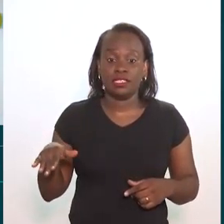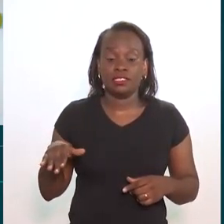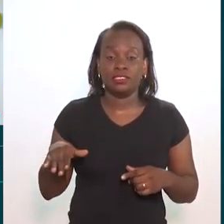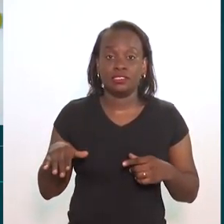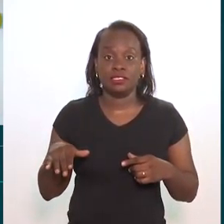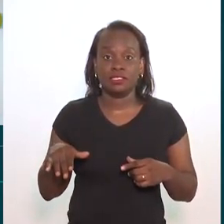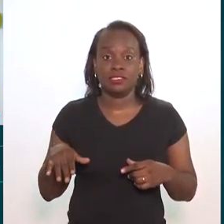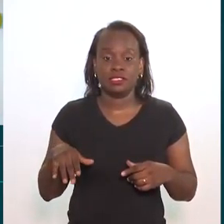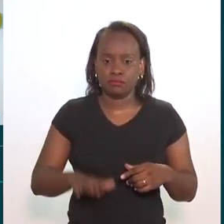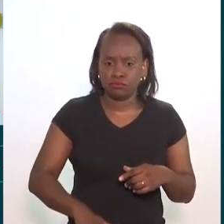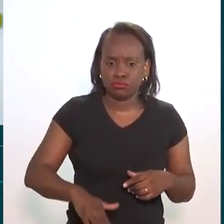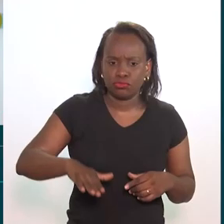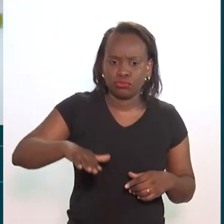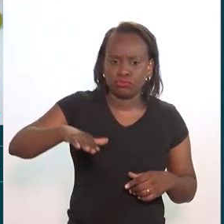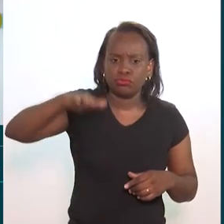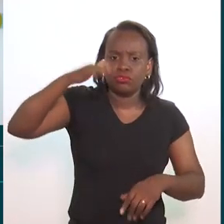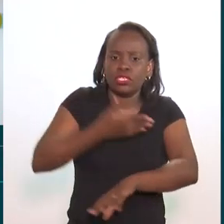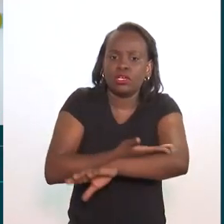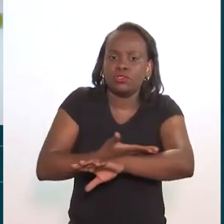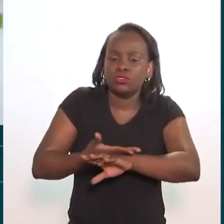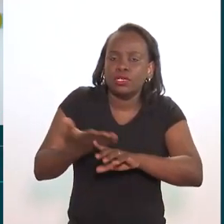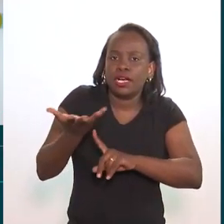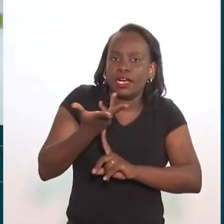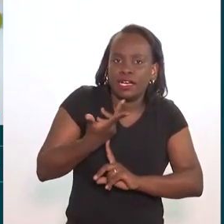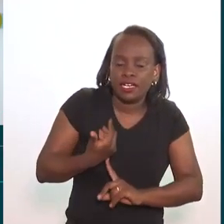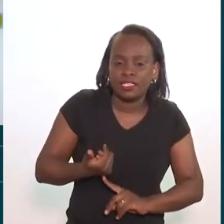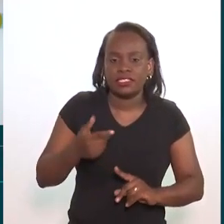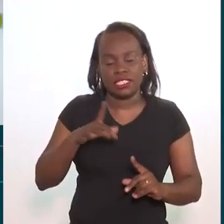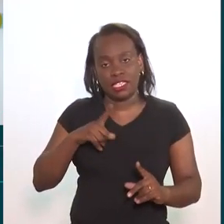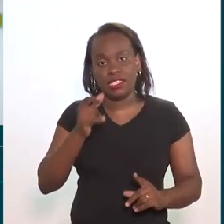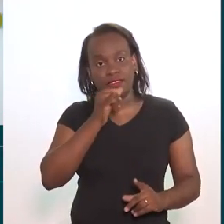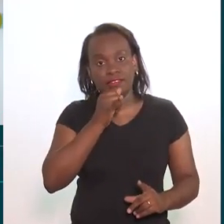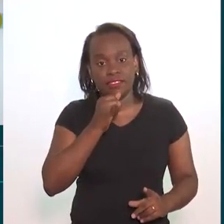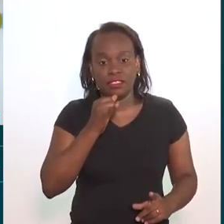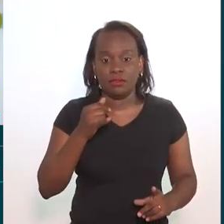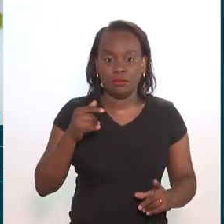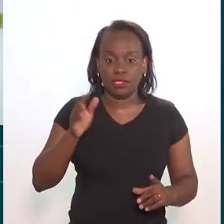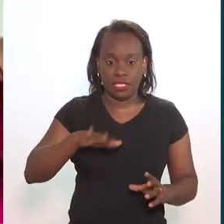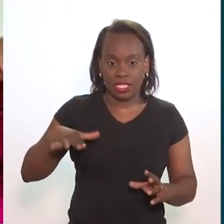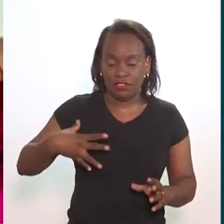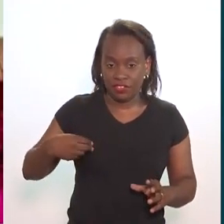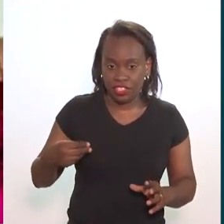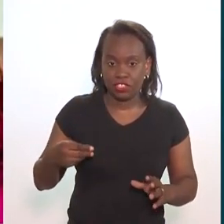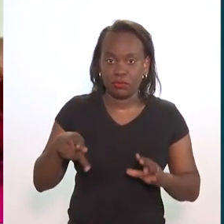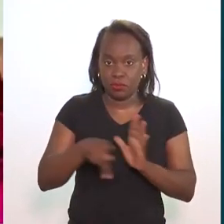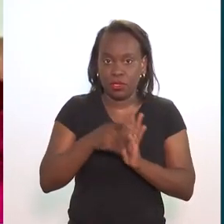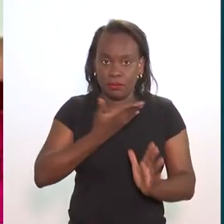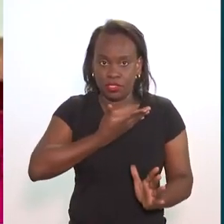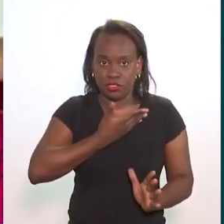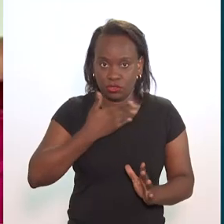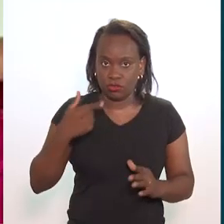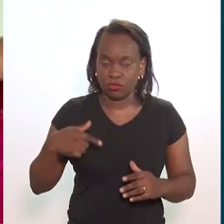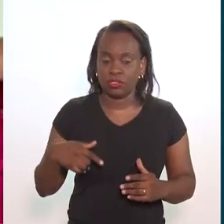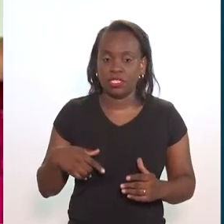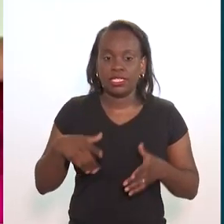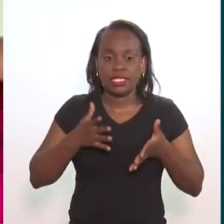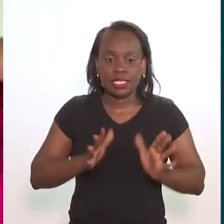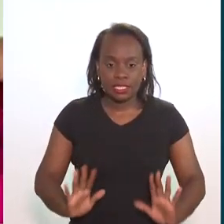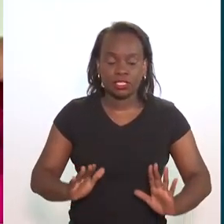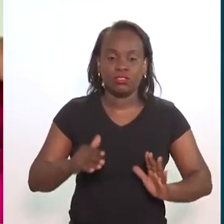criança que desde pequena ela está acostumada com as artes. A gente tem exemplo de filhos, né, de amigos nossos,